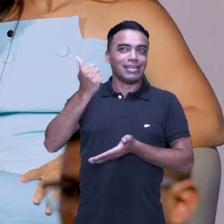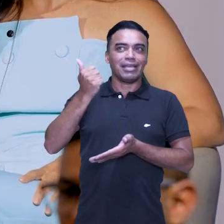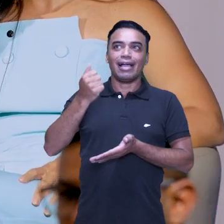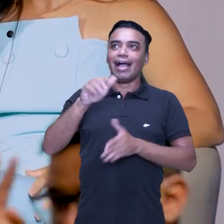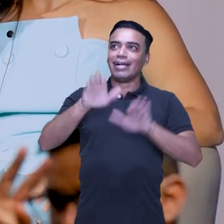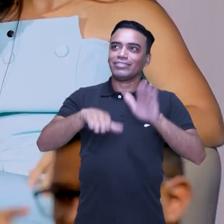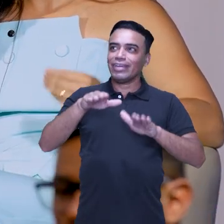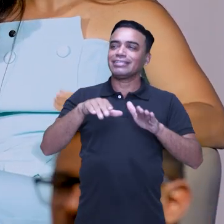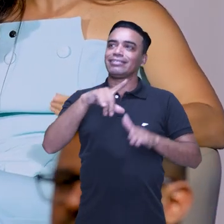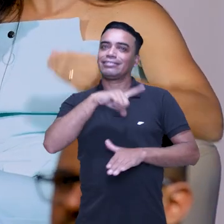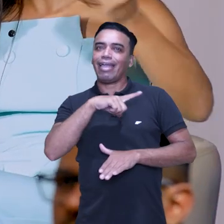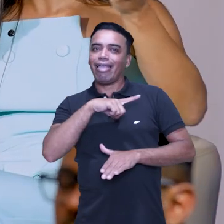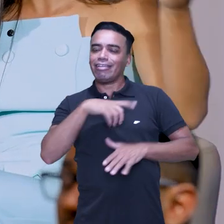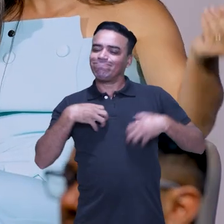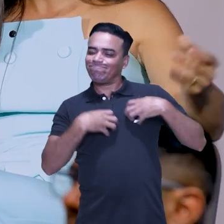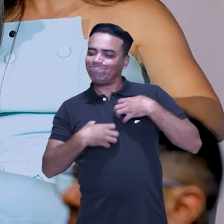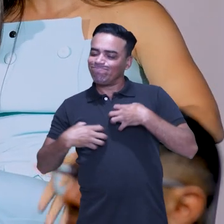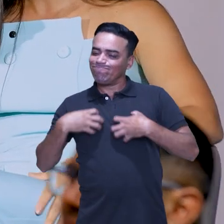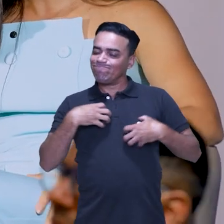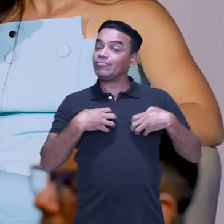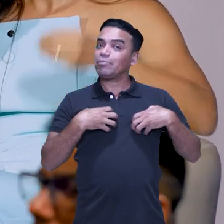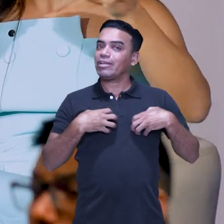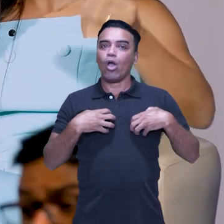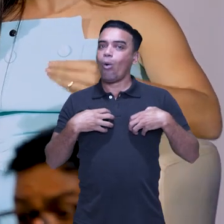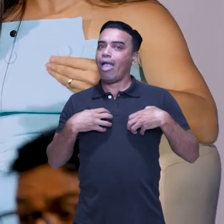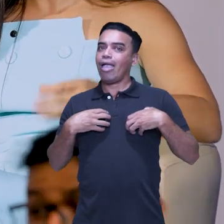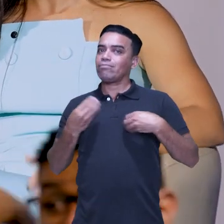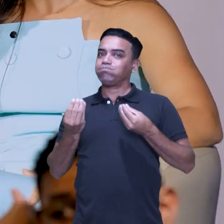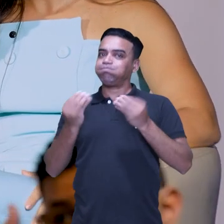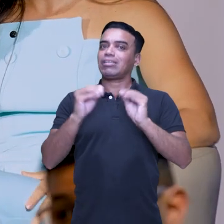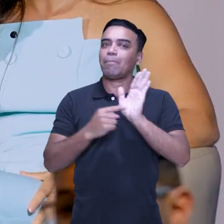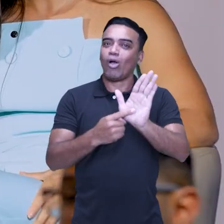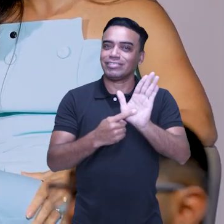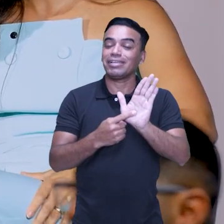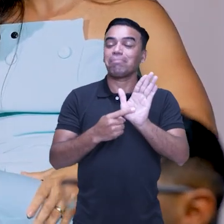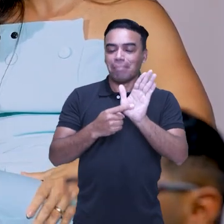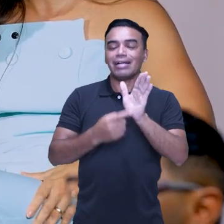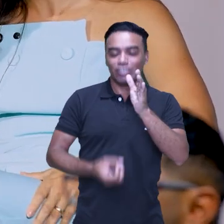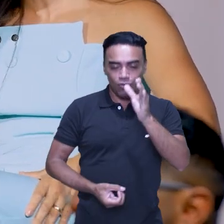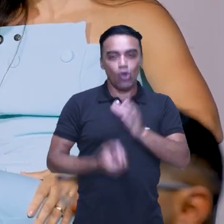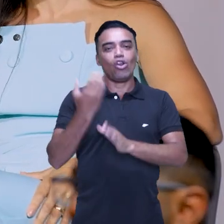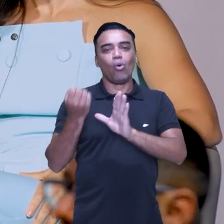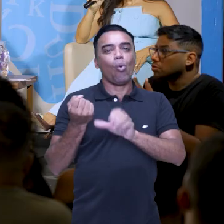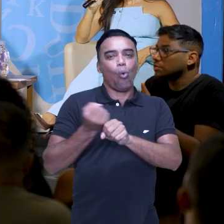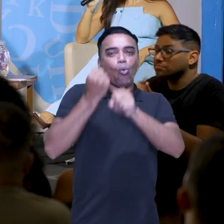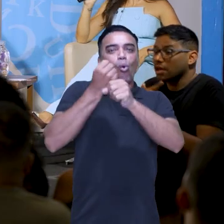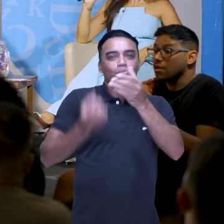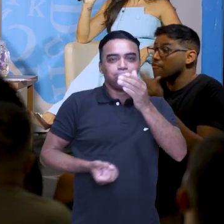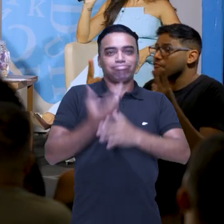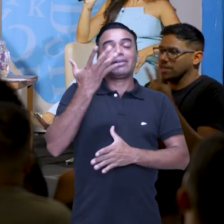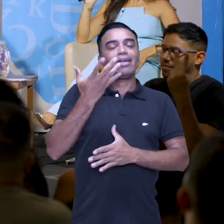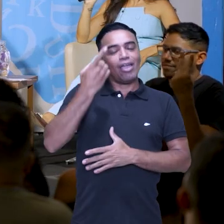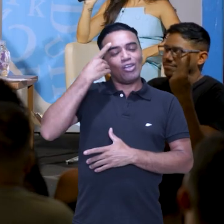repleta de dores que não são retratadas, mas que ainda assim foram construídas. Então, é um